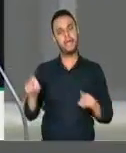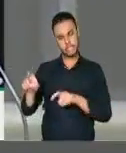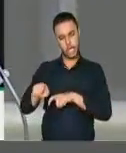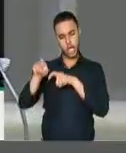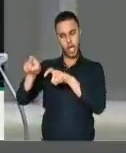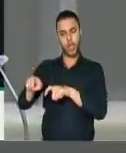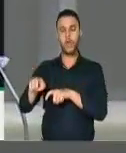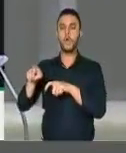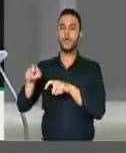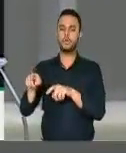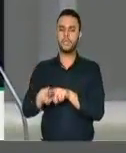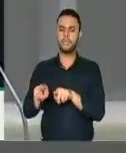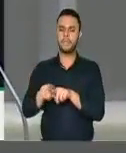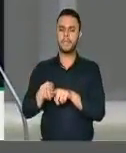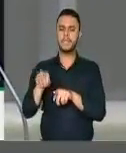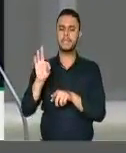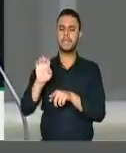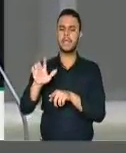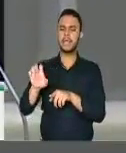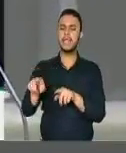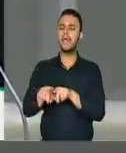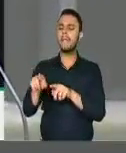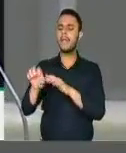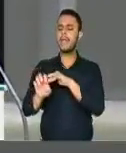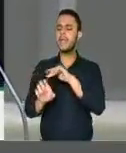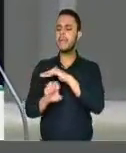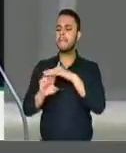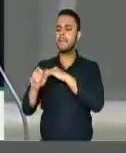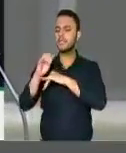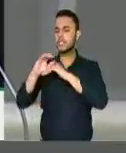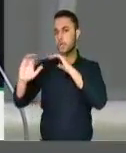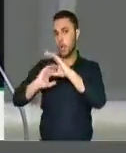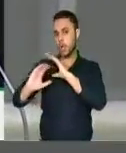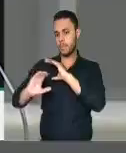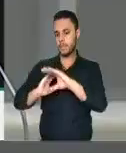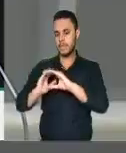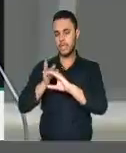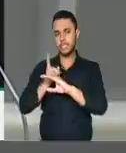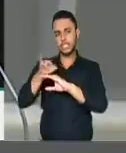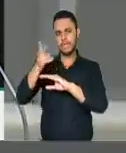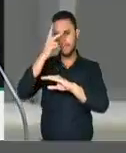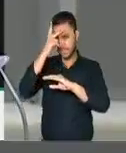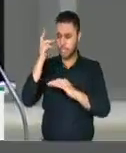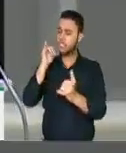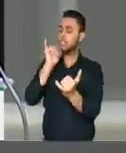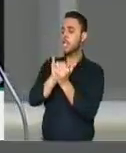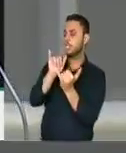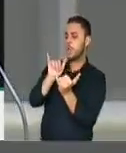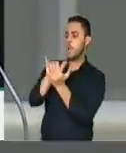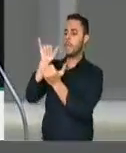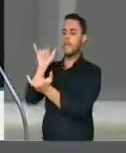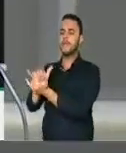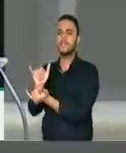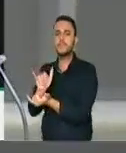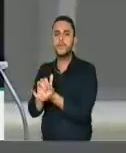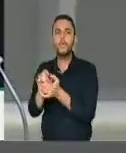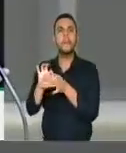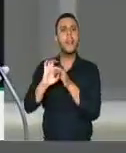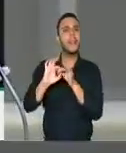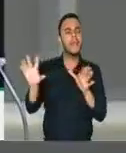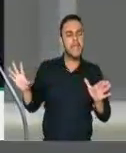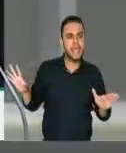as teles, as empresas de comunicação recebem perdões, isenções,